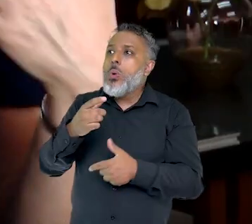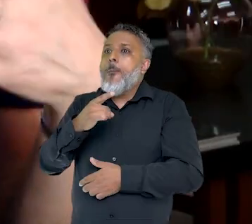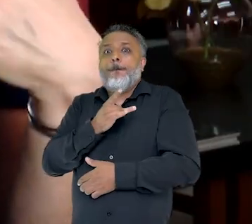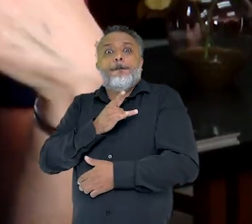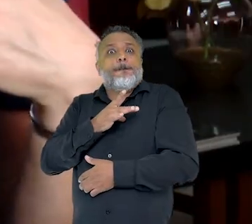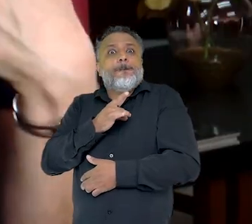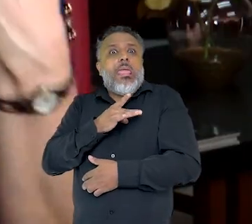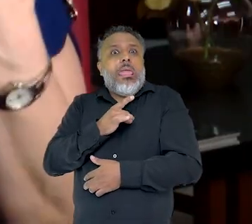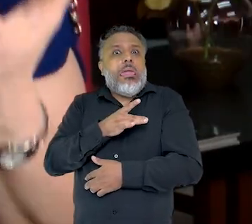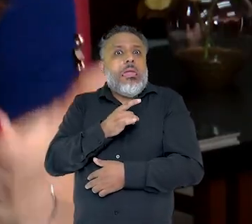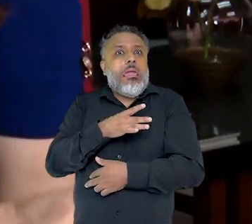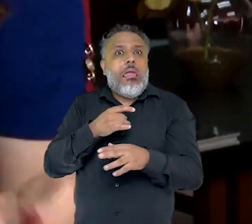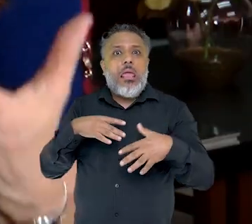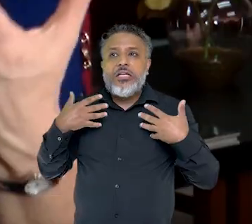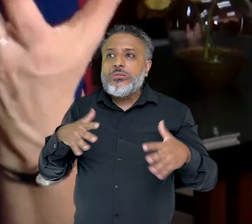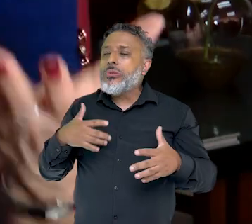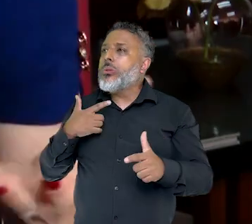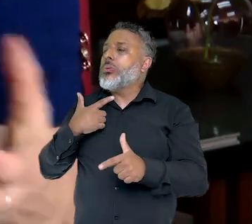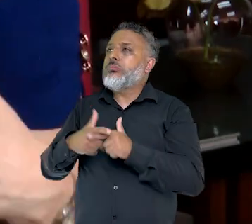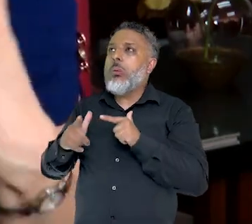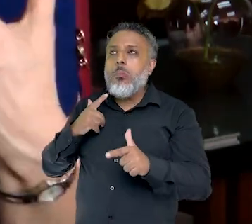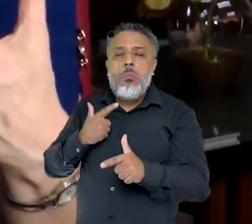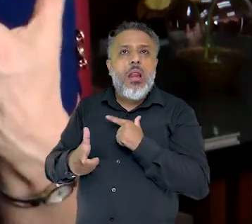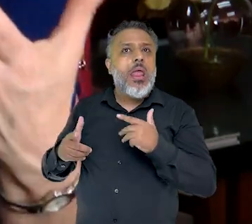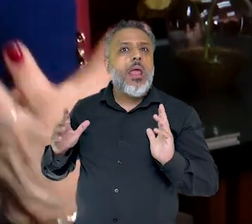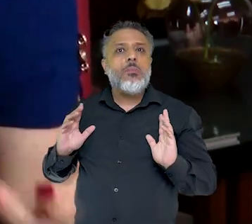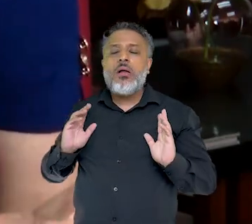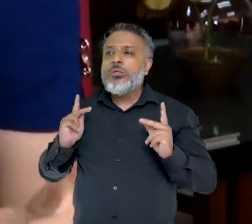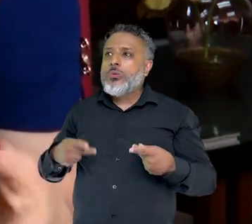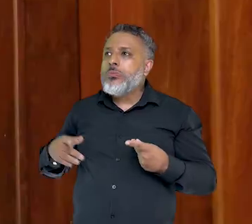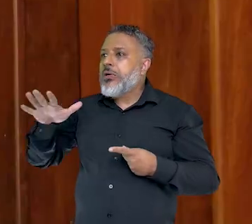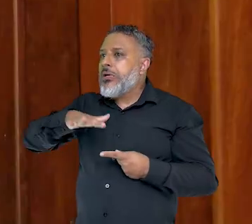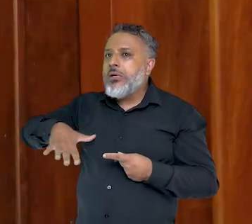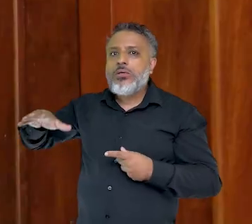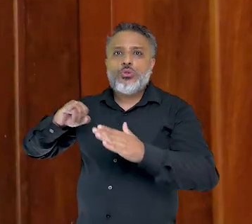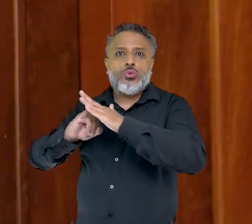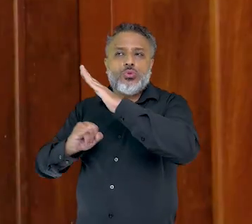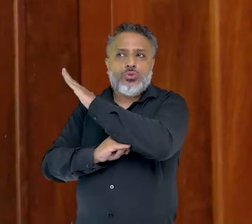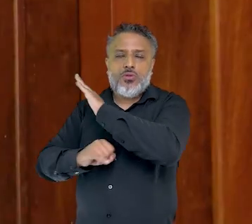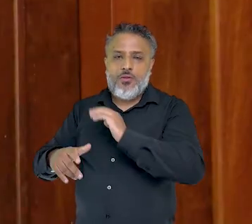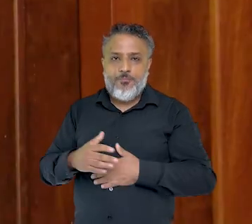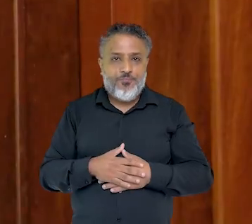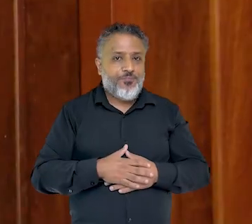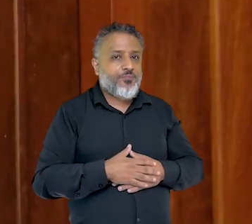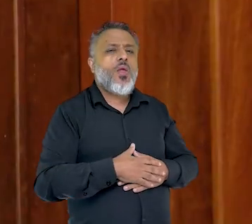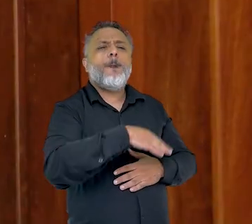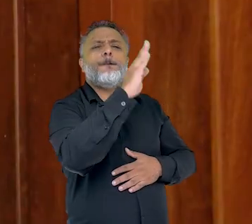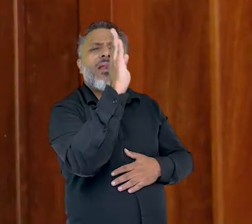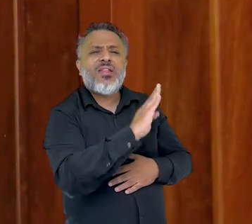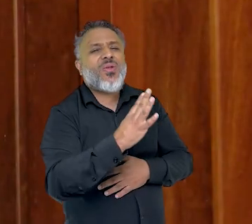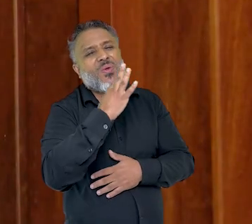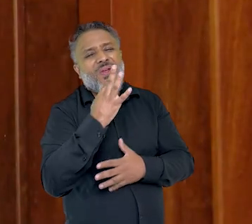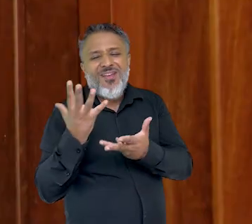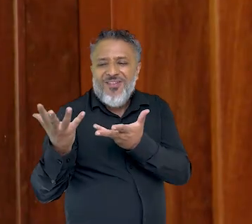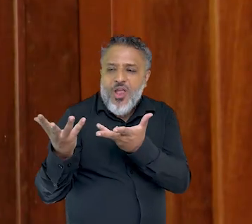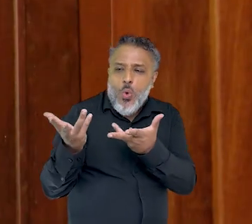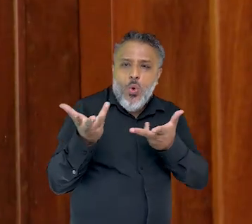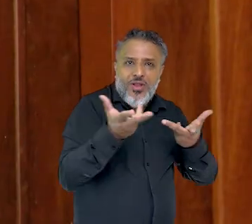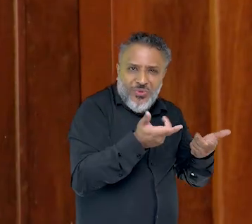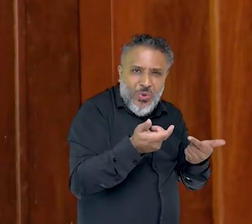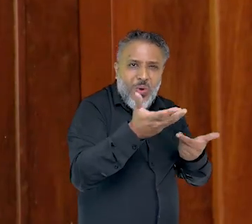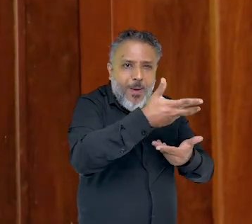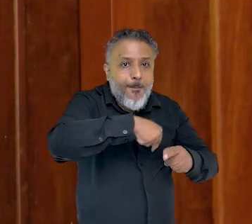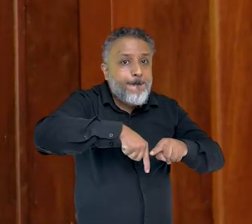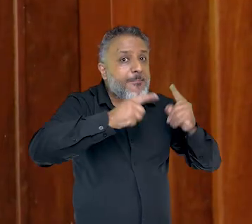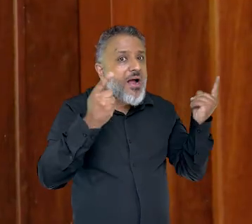ou alguma crise humanitária, crise institucional. O Brasil é conhecido por ser um país acolhedor, mas